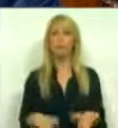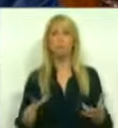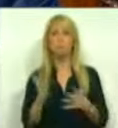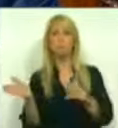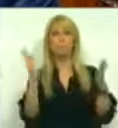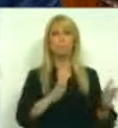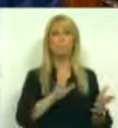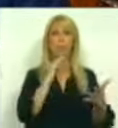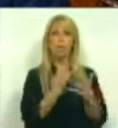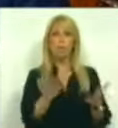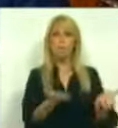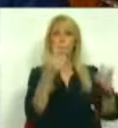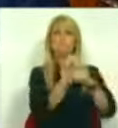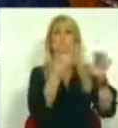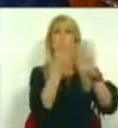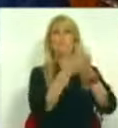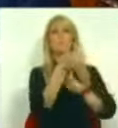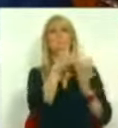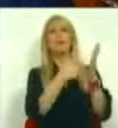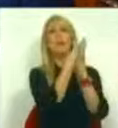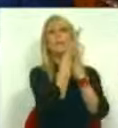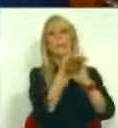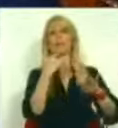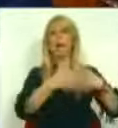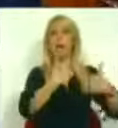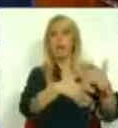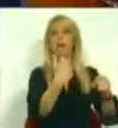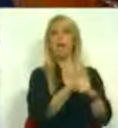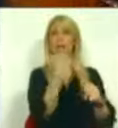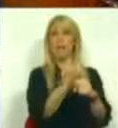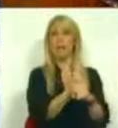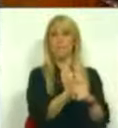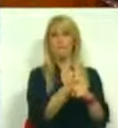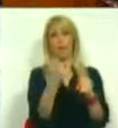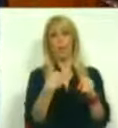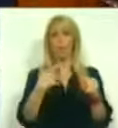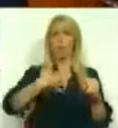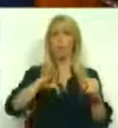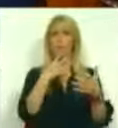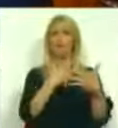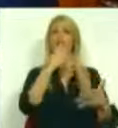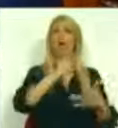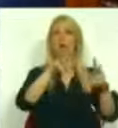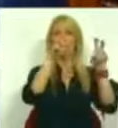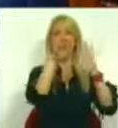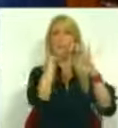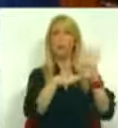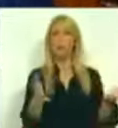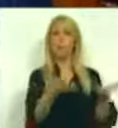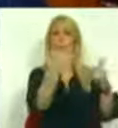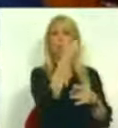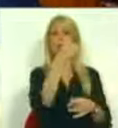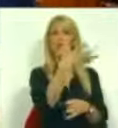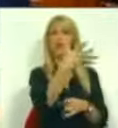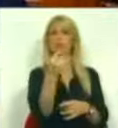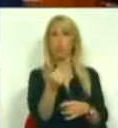a empregabilidade através de medidas ativas de emprego, entre as quais destaco o programa Estímulo 2012,